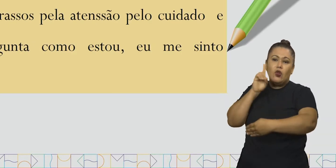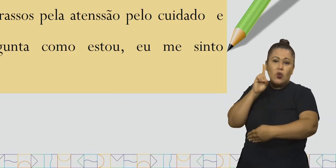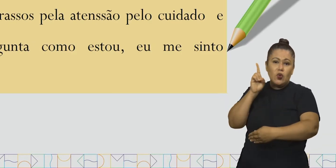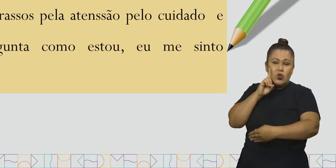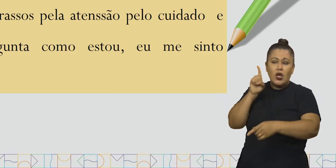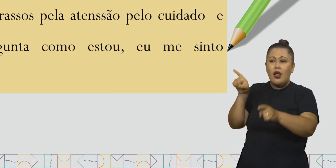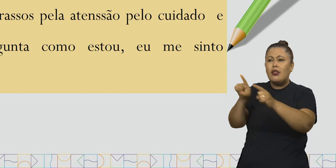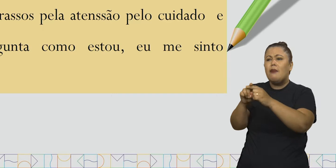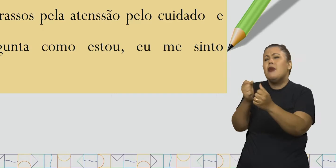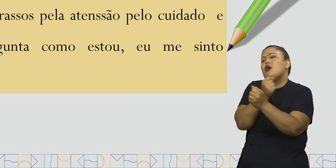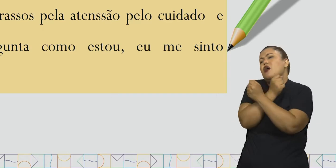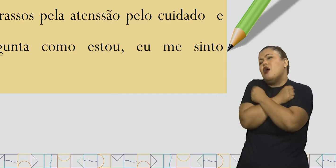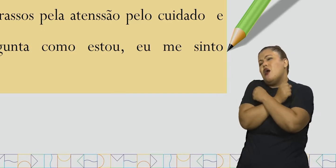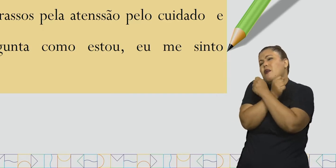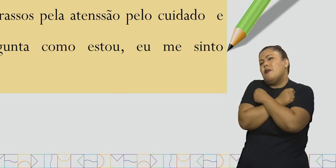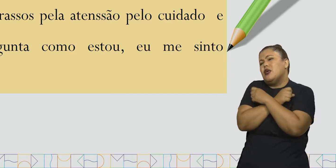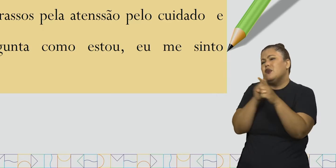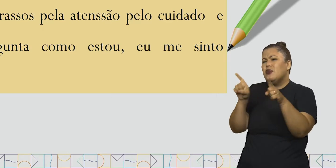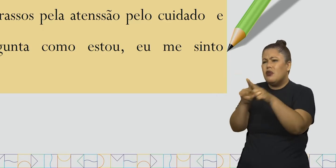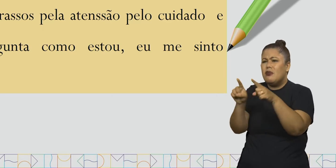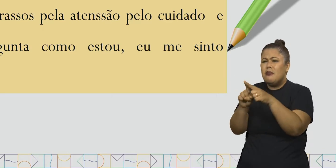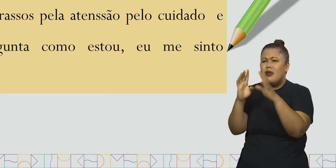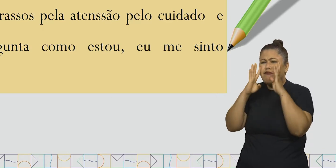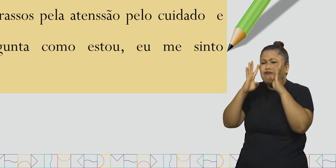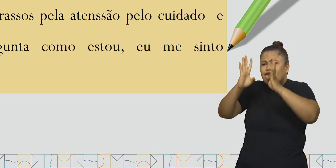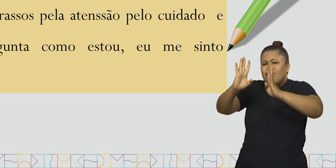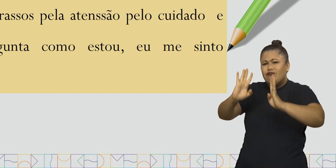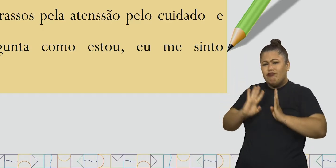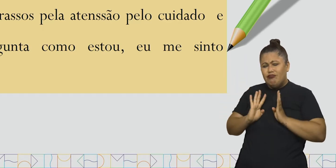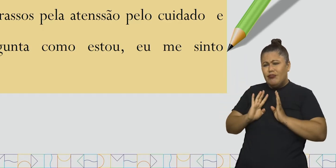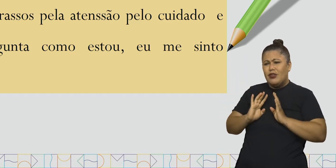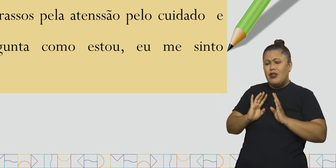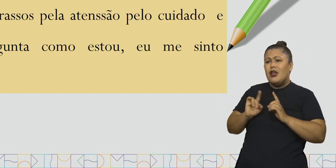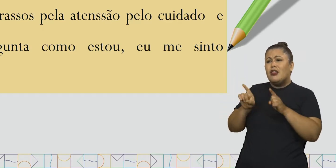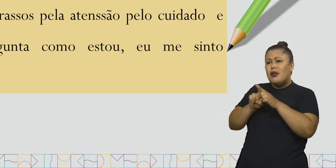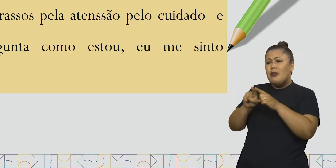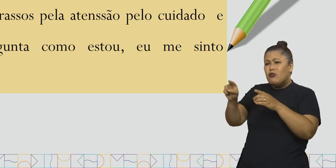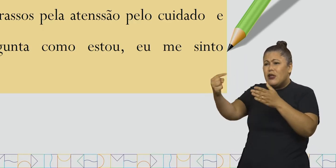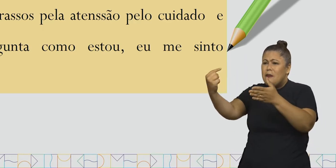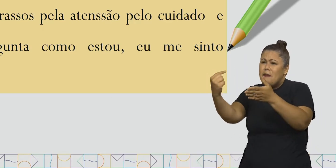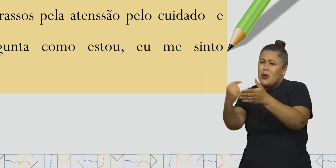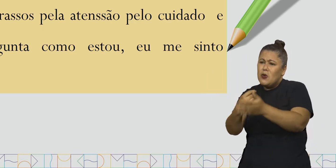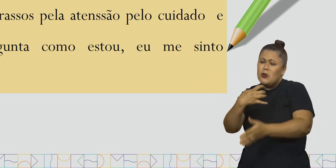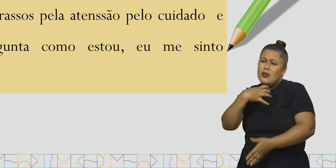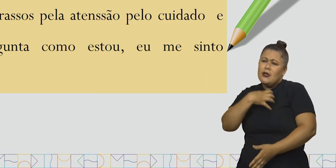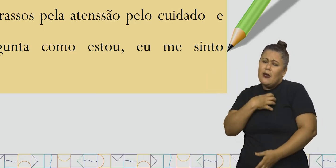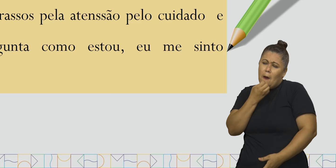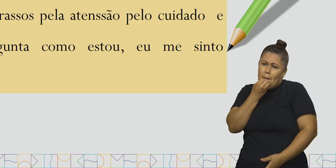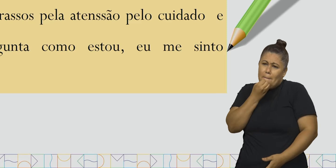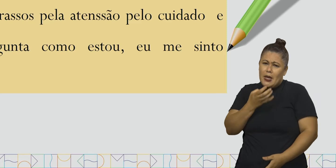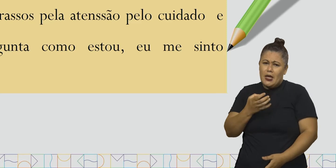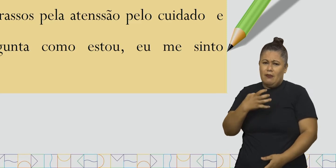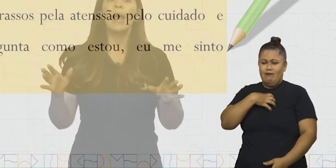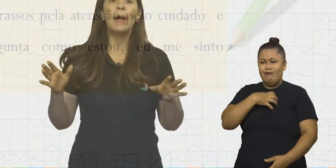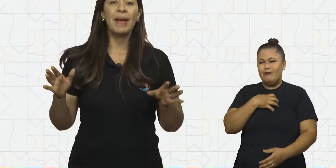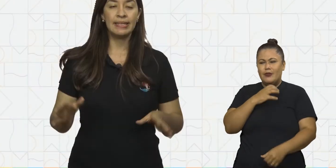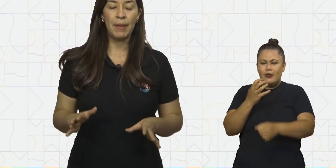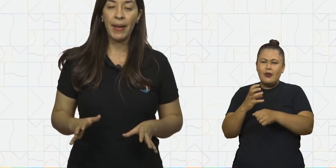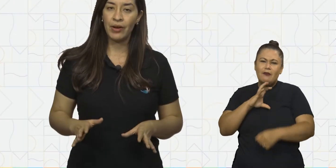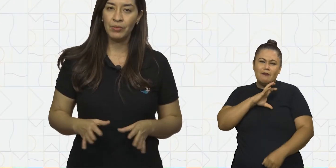dias, pelos abraços, pela atenção e quando pergunta como estou, eu me sinto